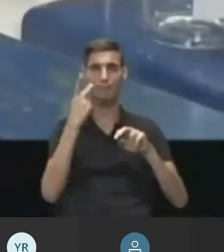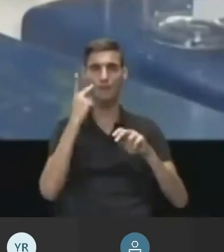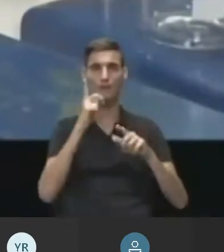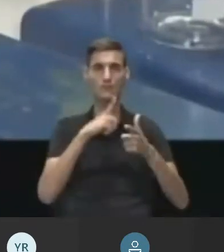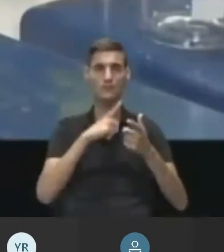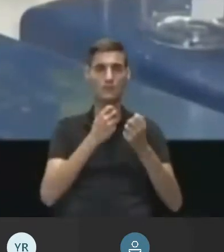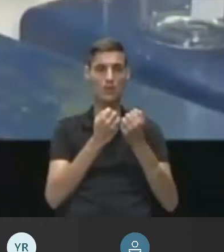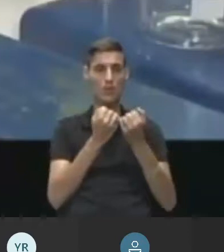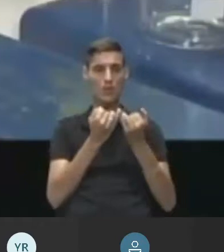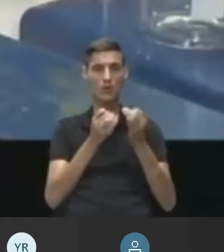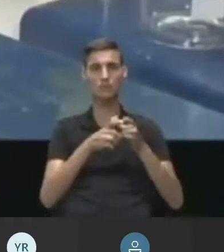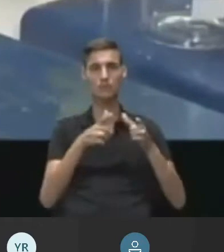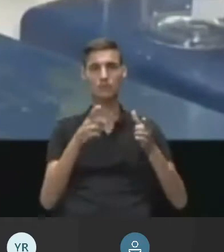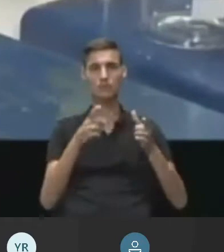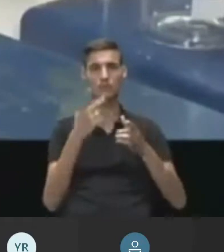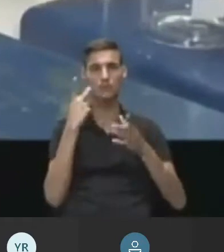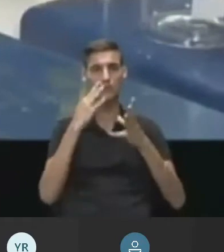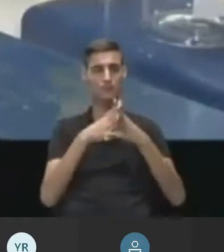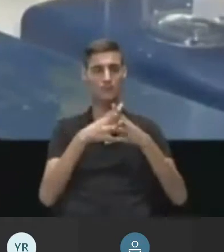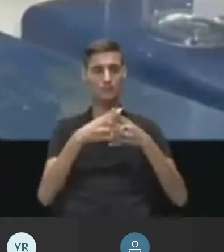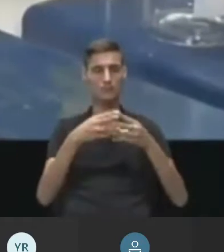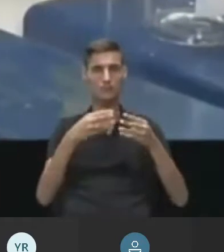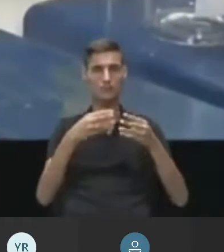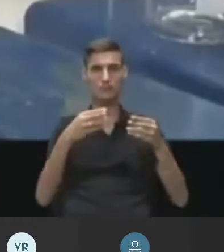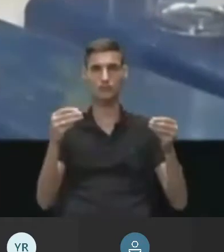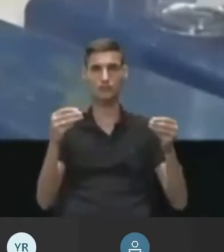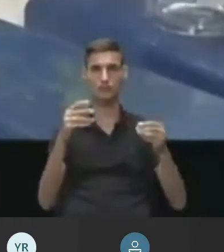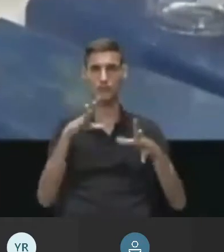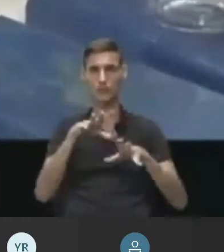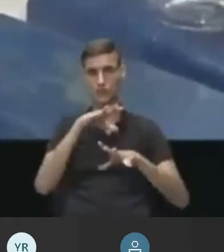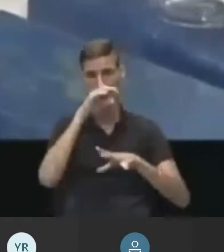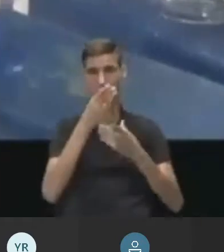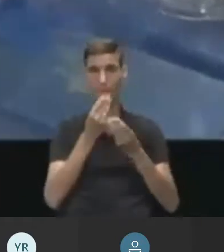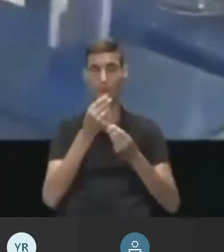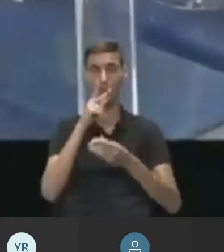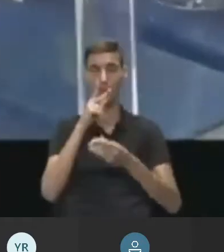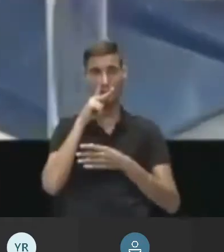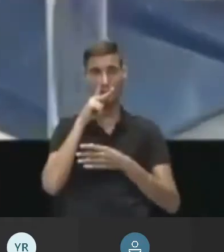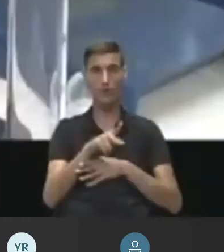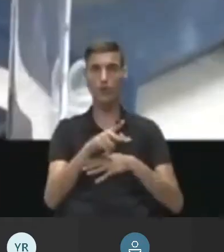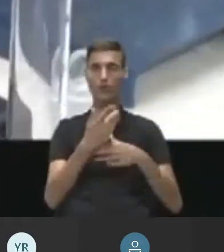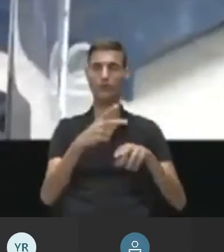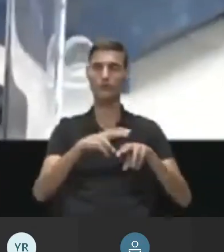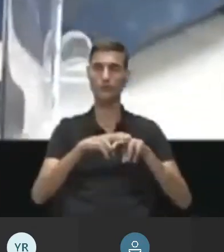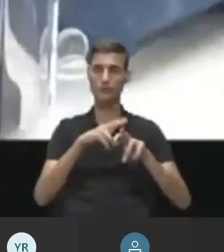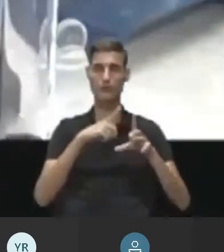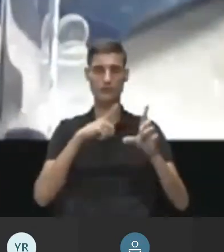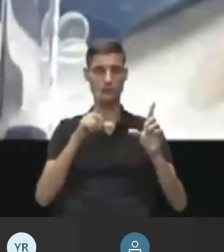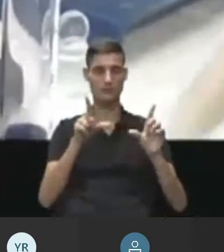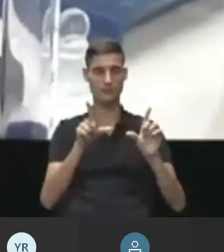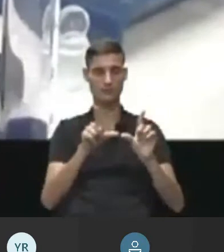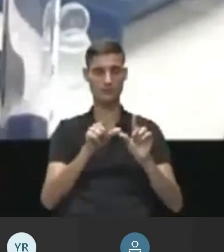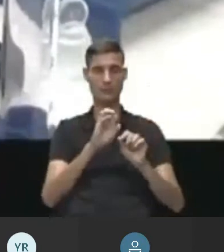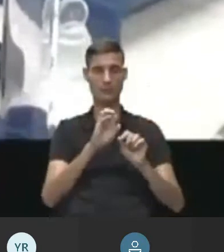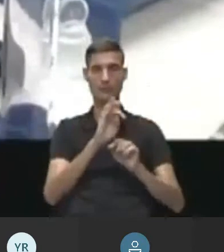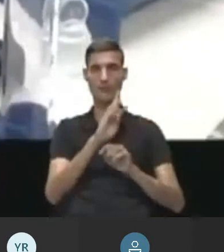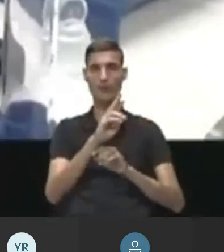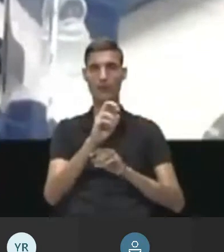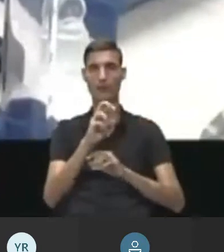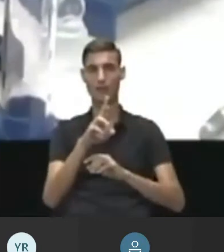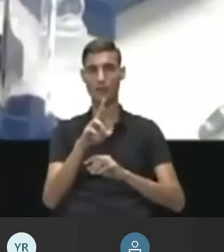Para isso a gente vai ter que fazer 3 amostras para cada funil, certo? Então vão ser 12